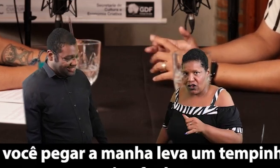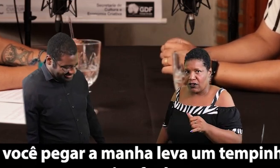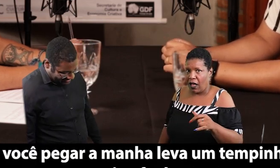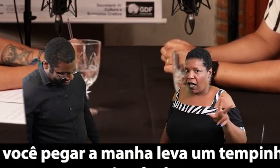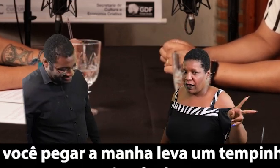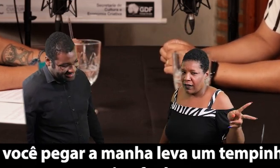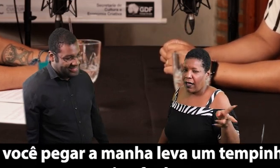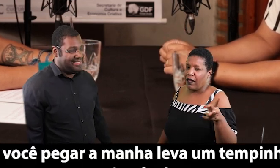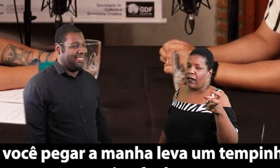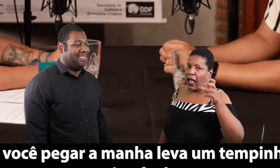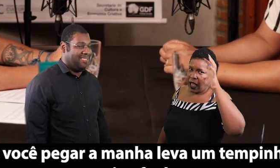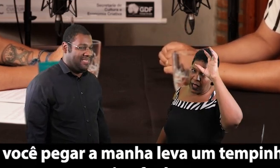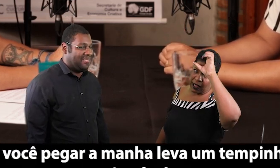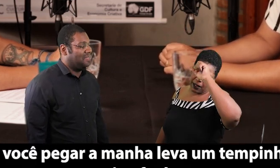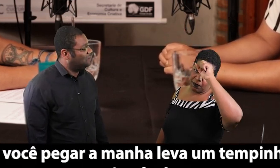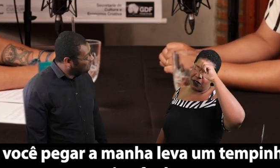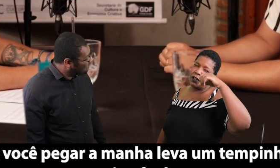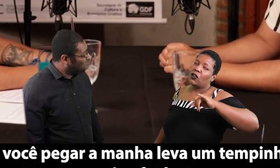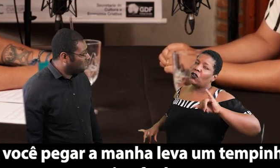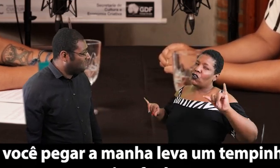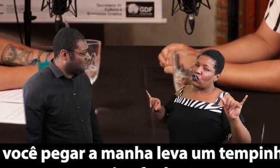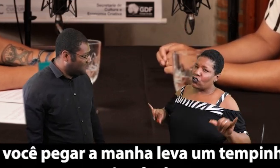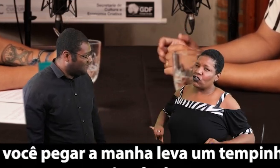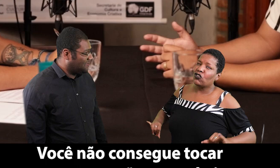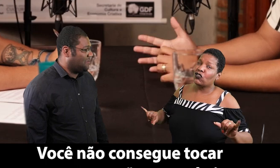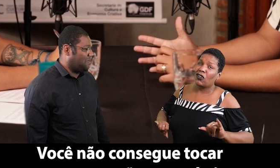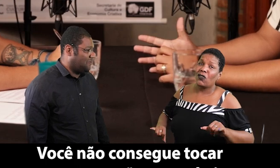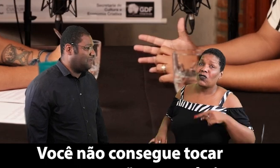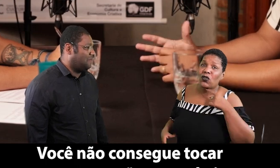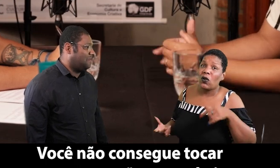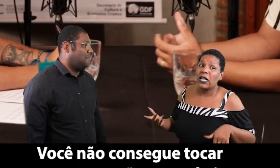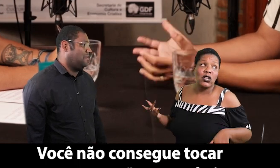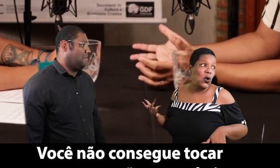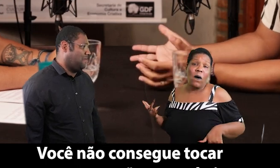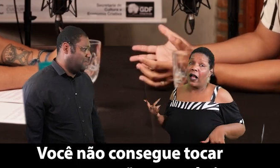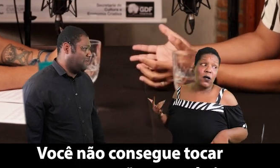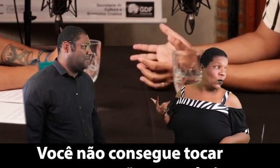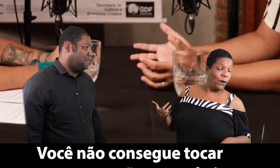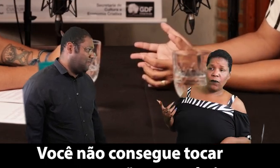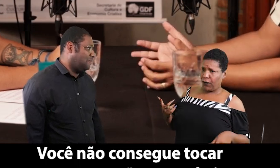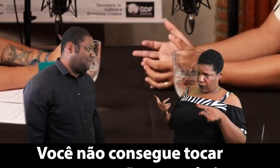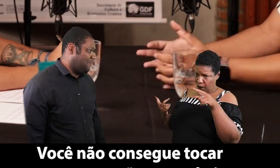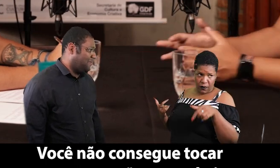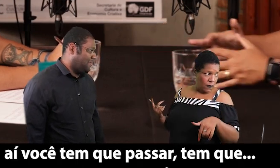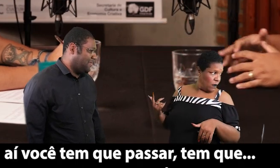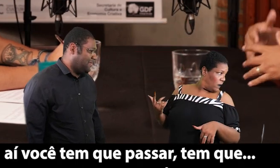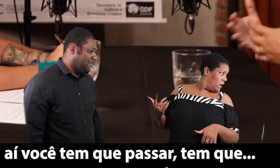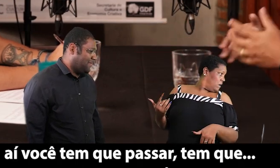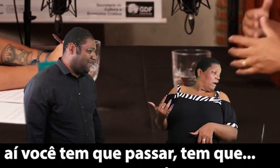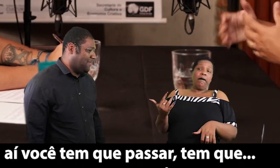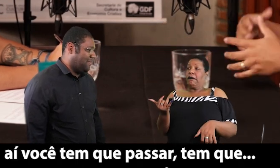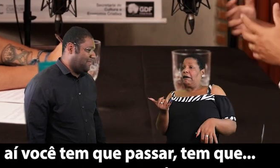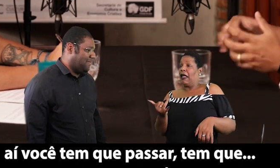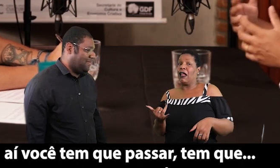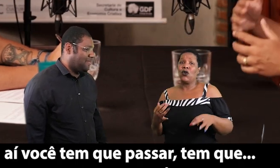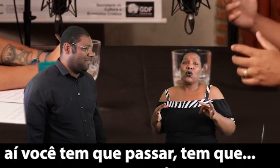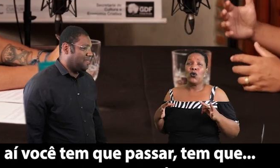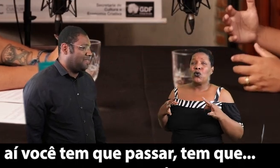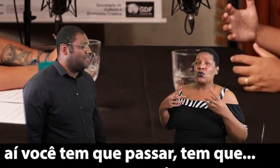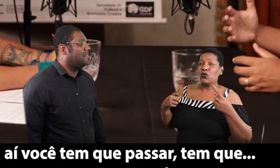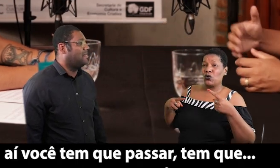a manha leva um tempinho, porque você sofre bastante, porque você não consegue tocar e prestar atenção em tudo isso. Aí você tem que